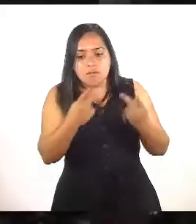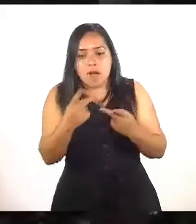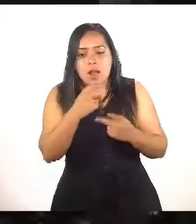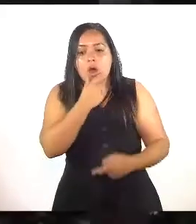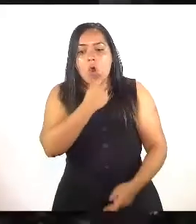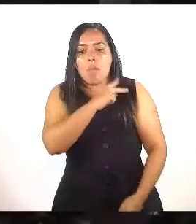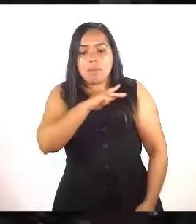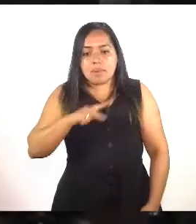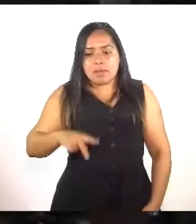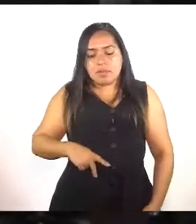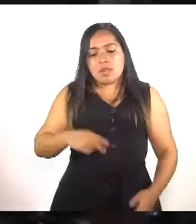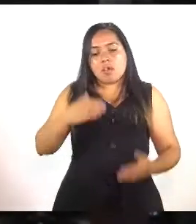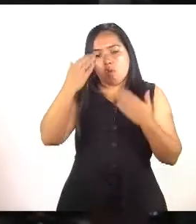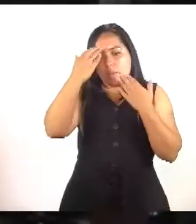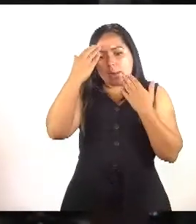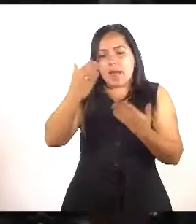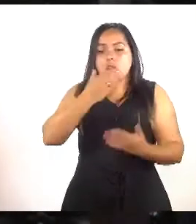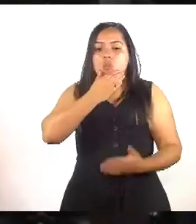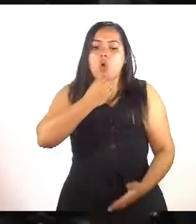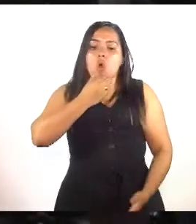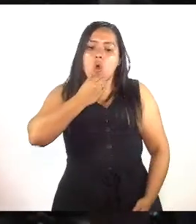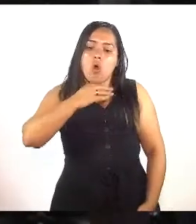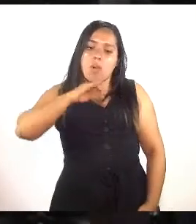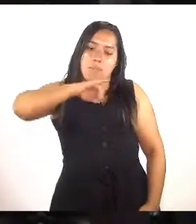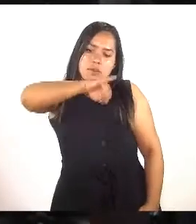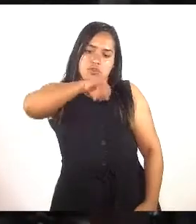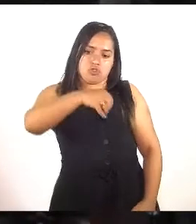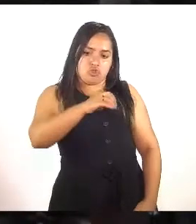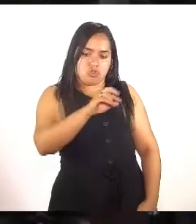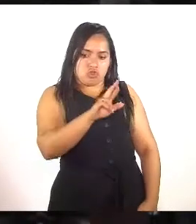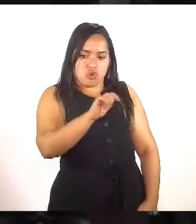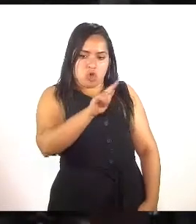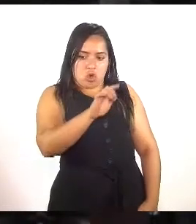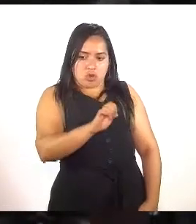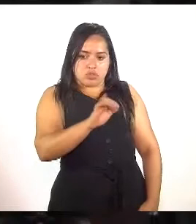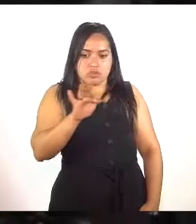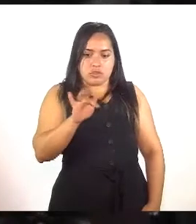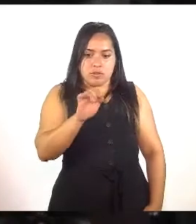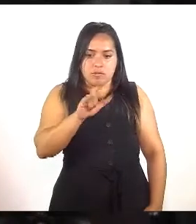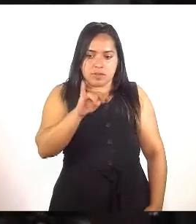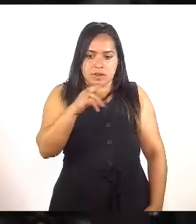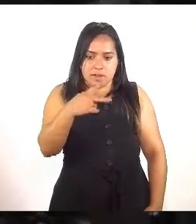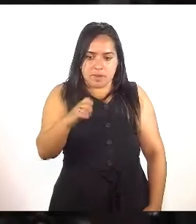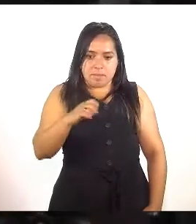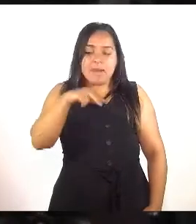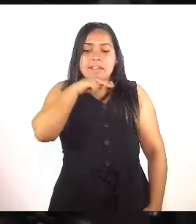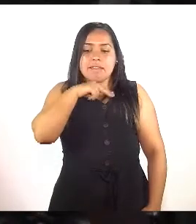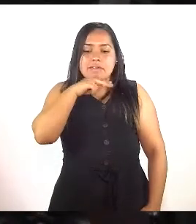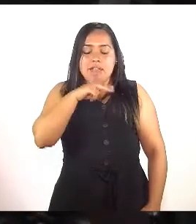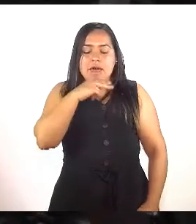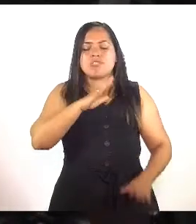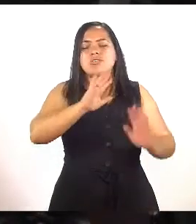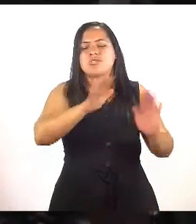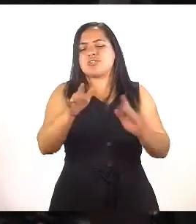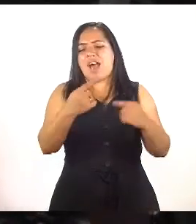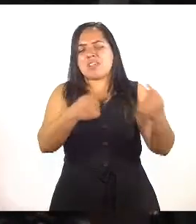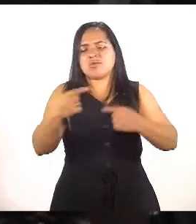Muito obrigado pela participação, deputado Jorge Felipe Neto. Estão encerradas as discussões e as